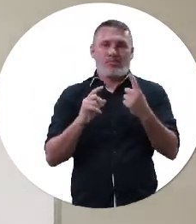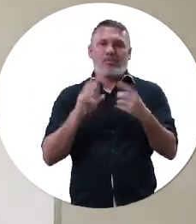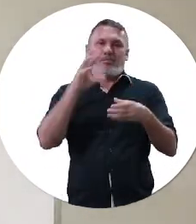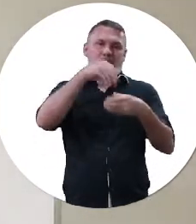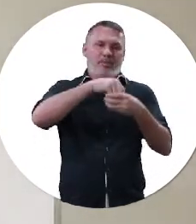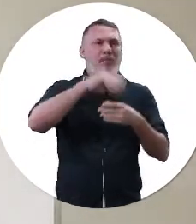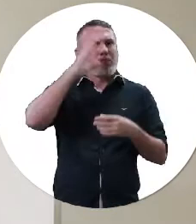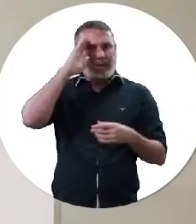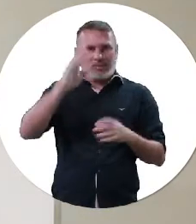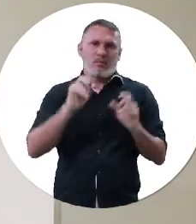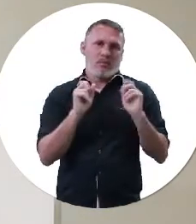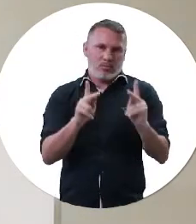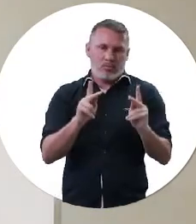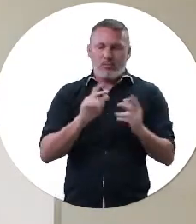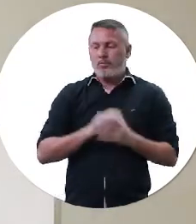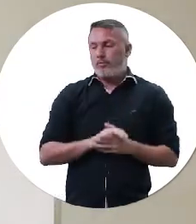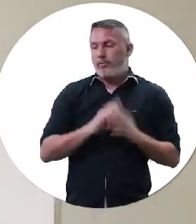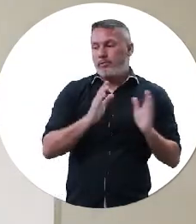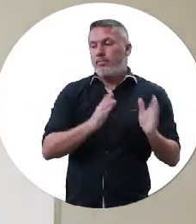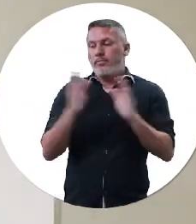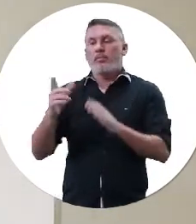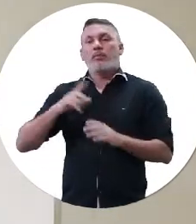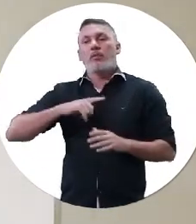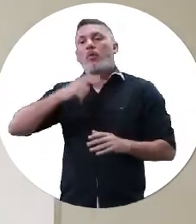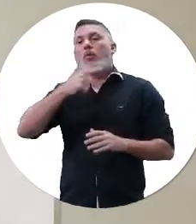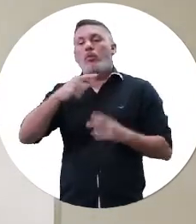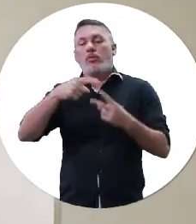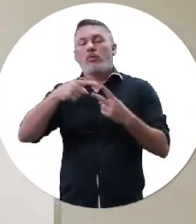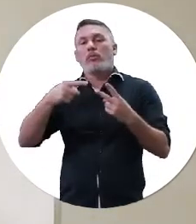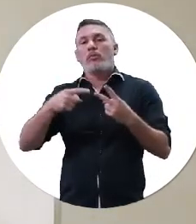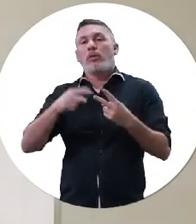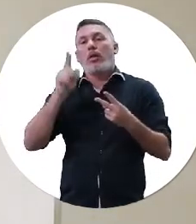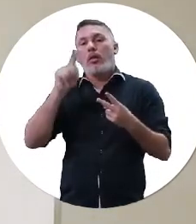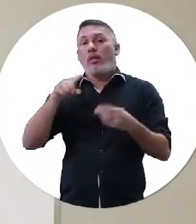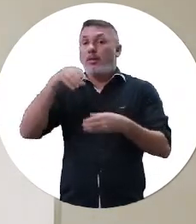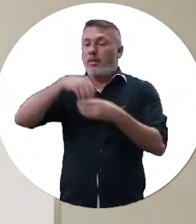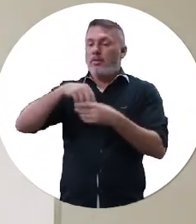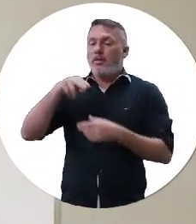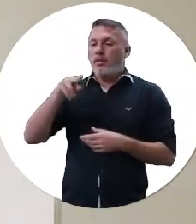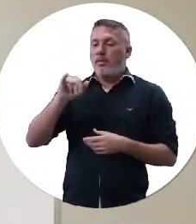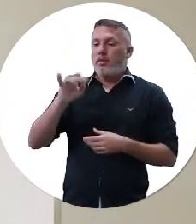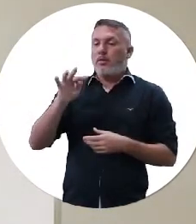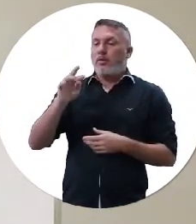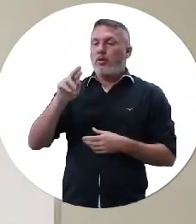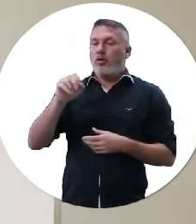N,N,3. Trimetil. Cadeia principal, 4 carbonos. But.